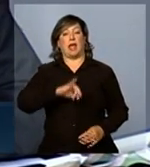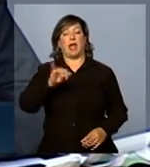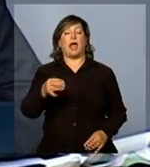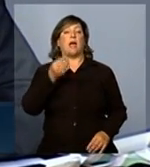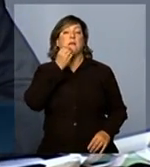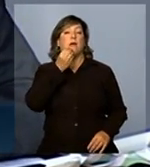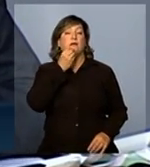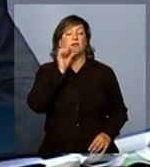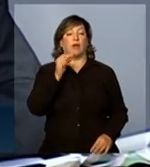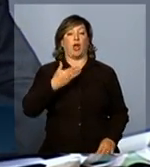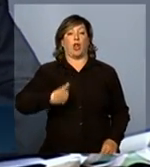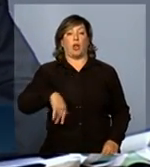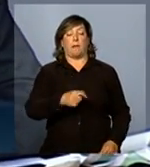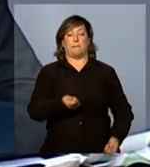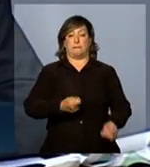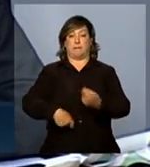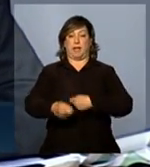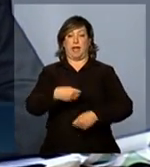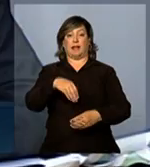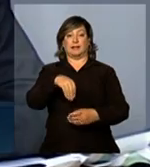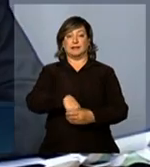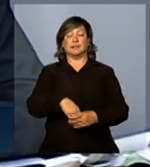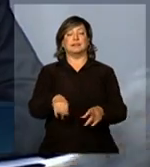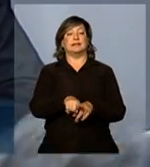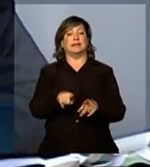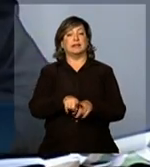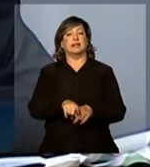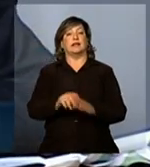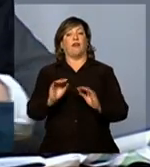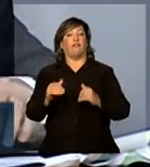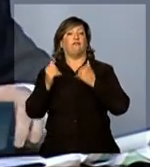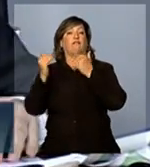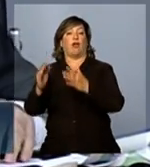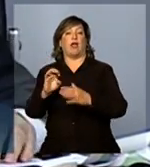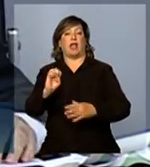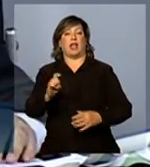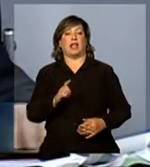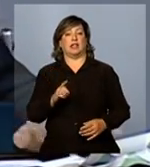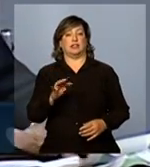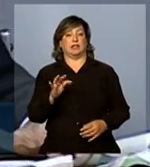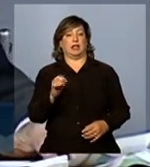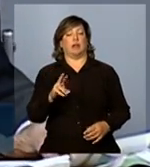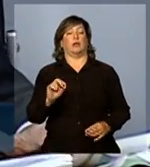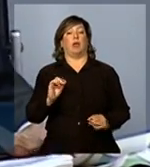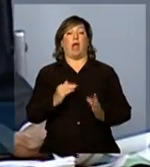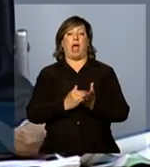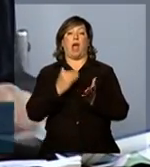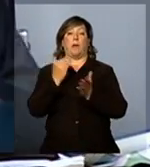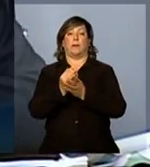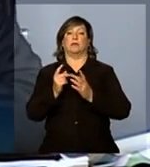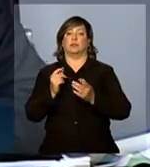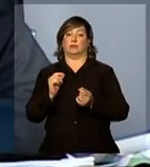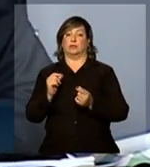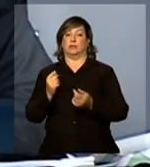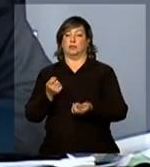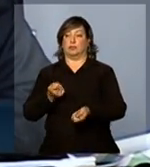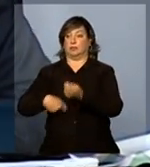aproveitando o nosso mercado interno e também o mercado externo, com o aumento das nossas exportações.